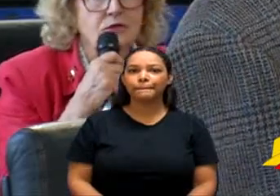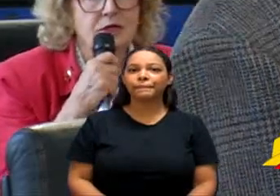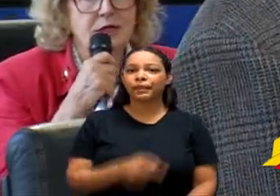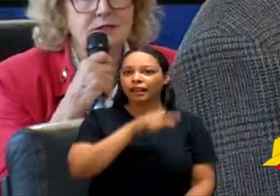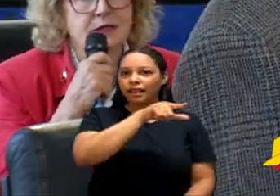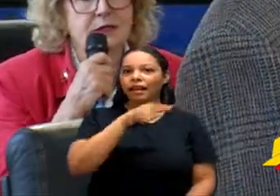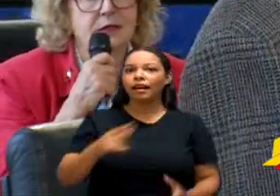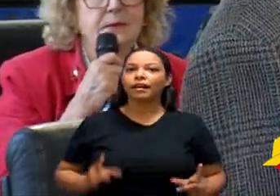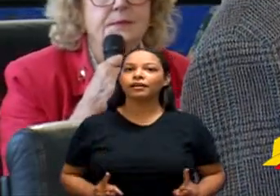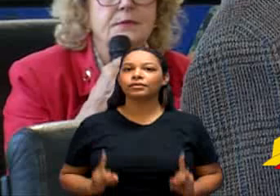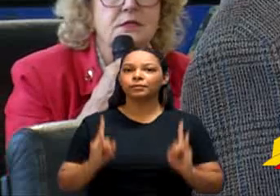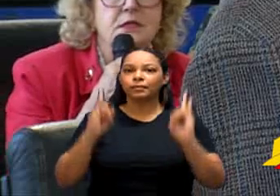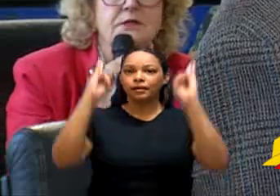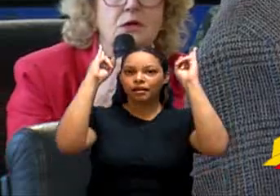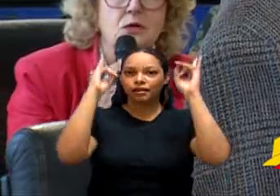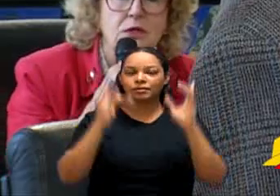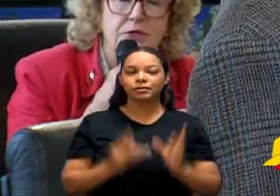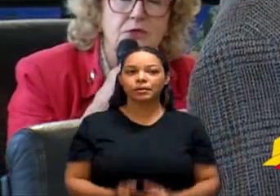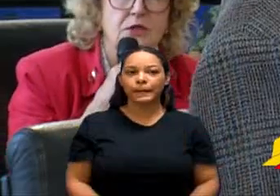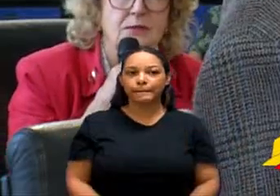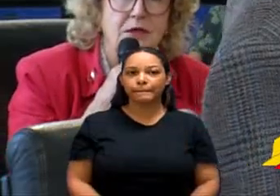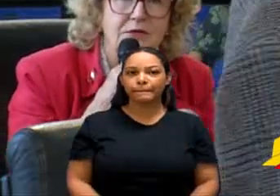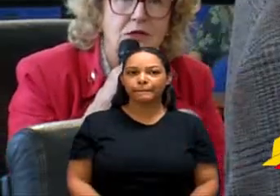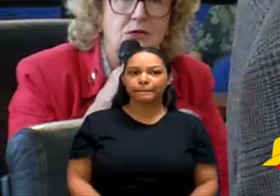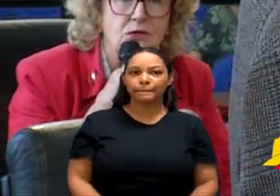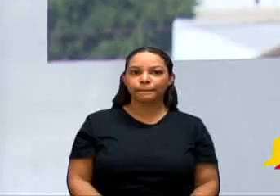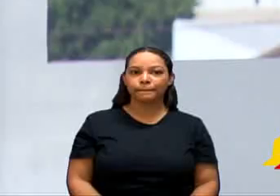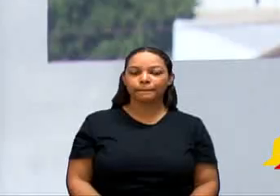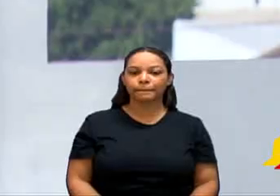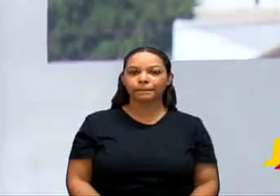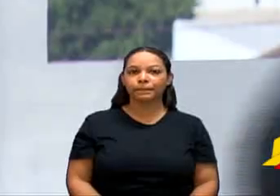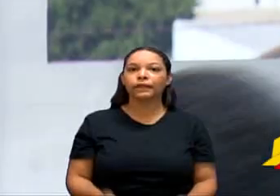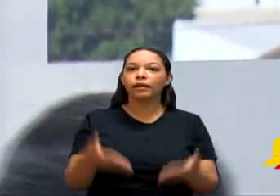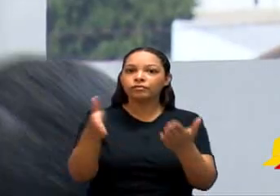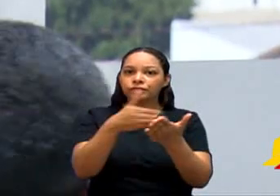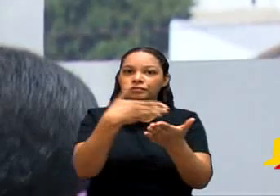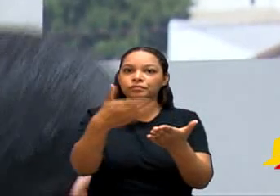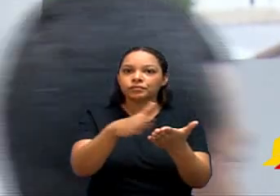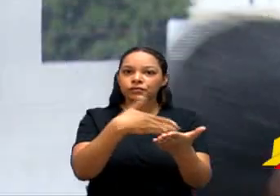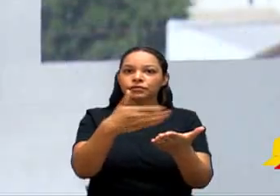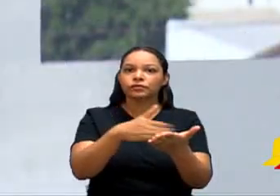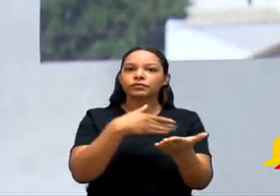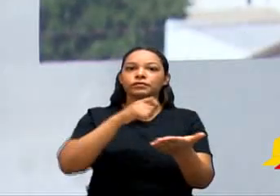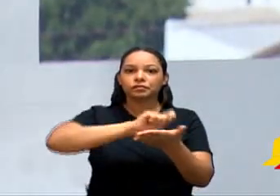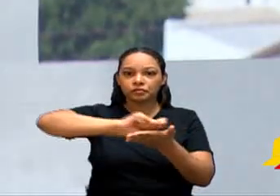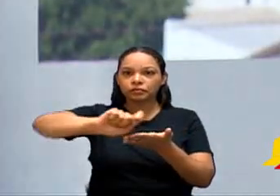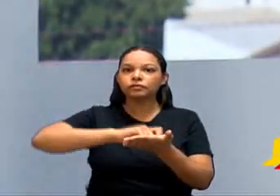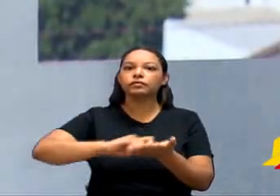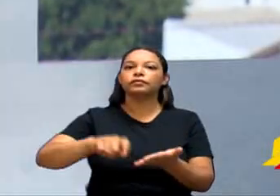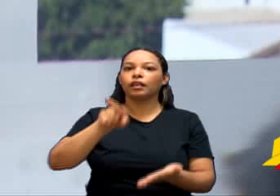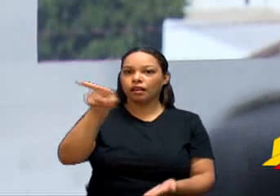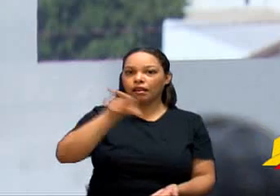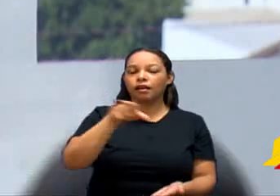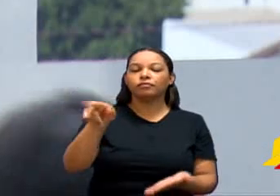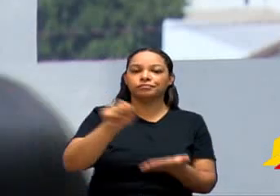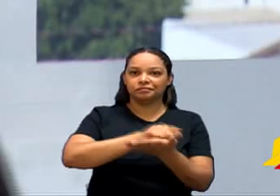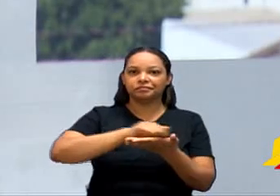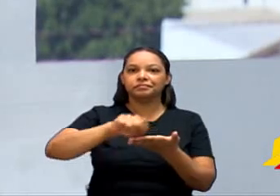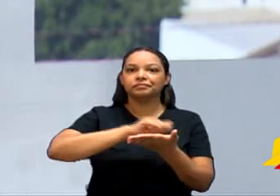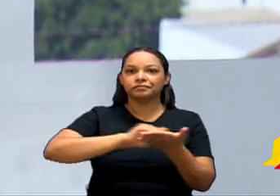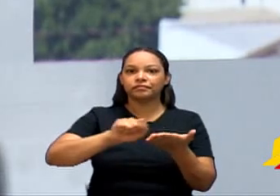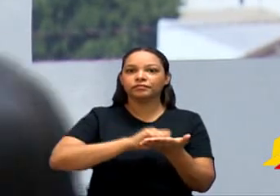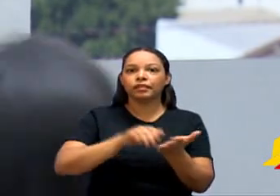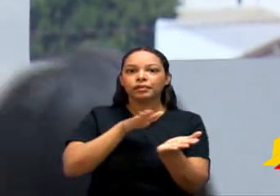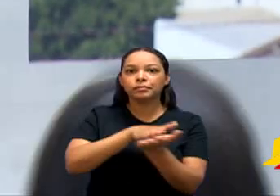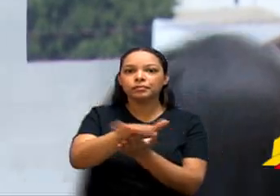Teve uma audiência aqui, escreveu um livro também, vereador Luiz Santos. Muito bom. Parabéns. Ele imprimiu e tem